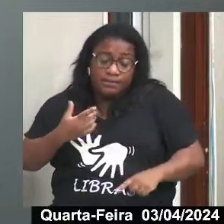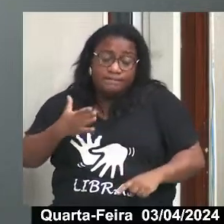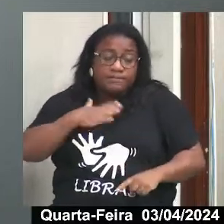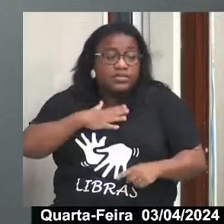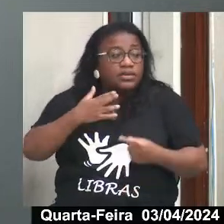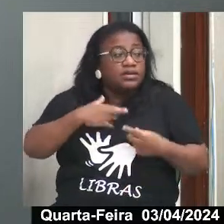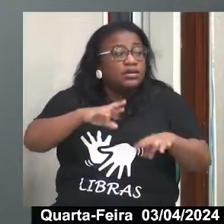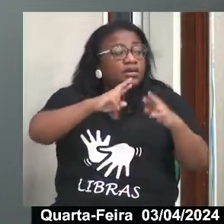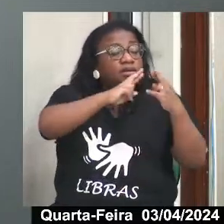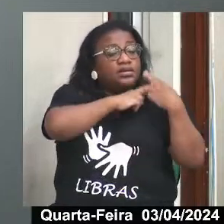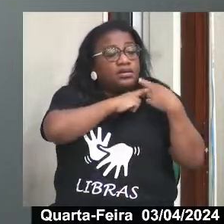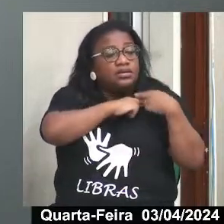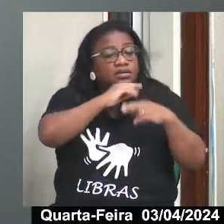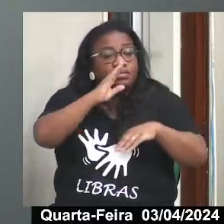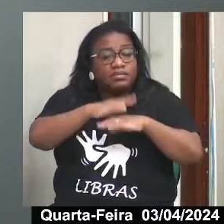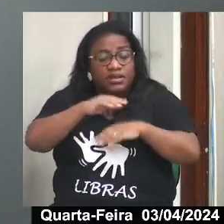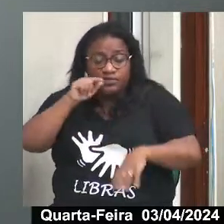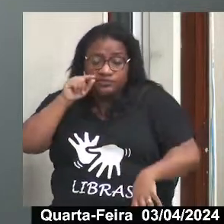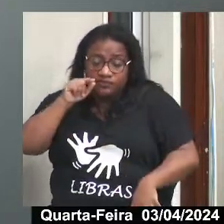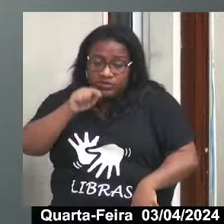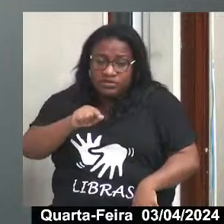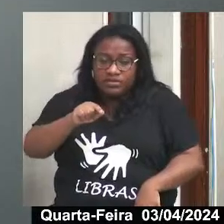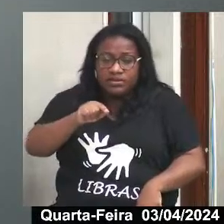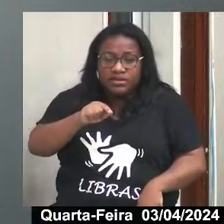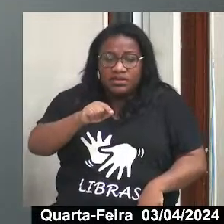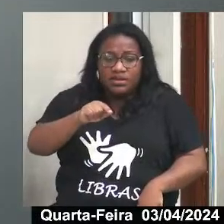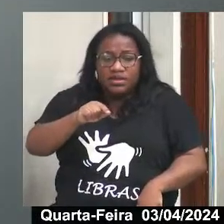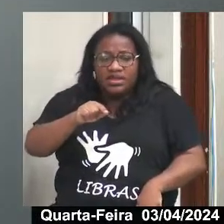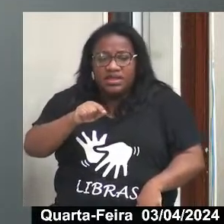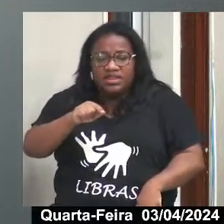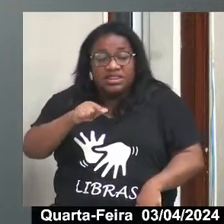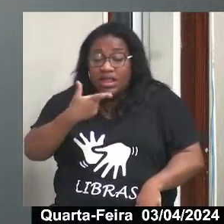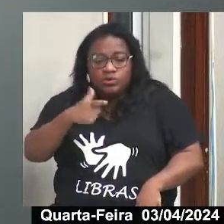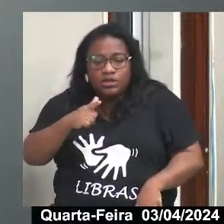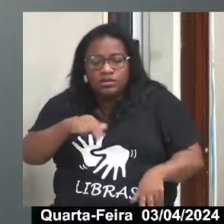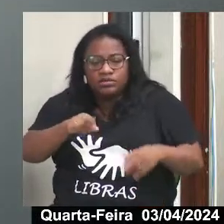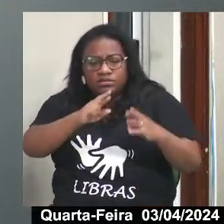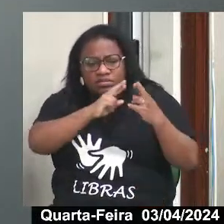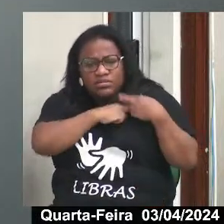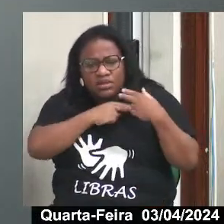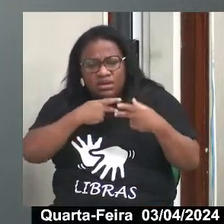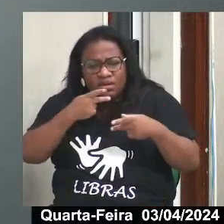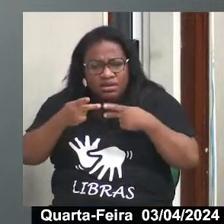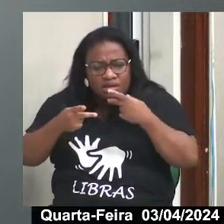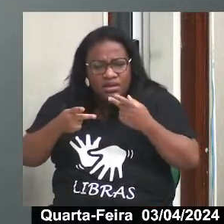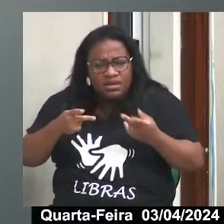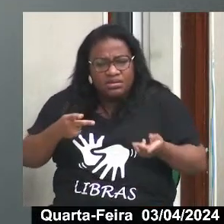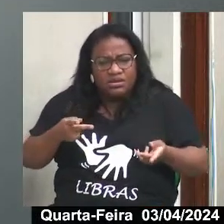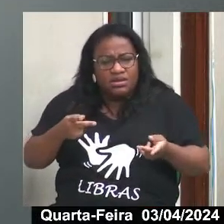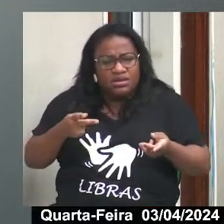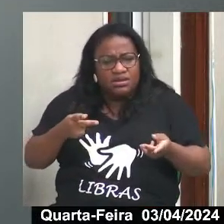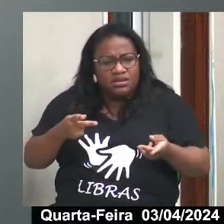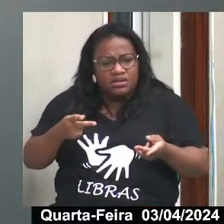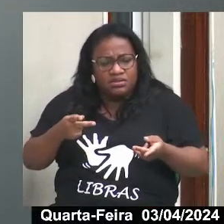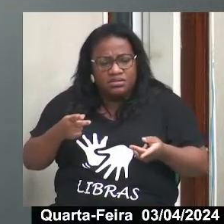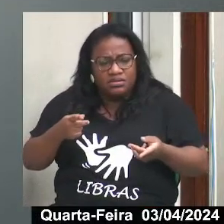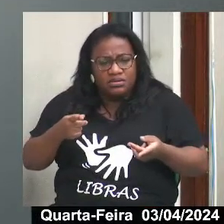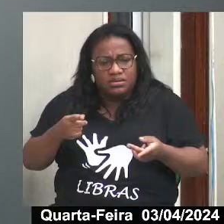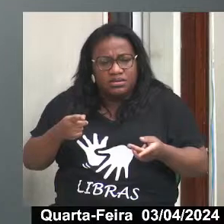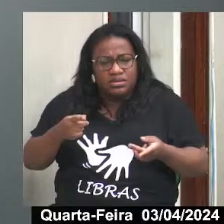a minha responsabilidade. Já o senhor, de antemão, é muito irresponsável na sua fala quando vem na